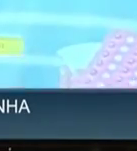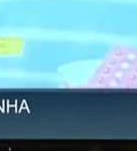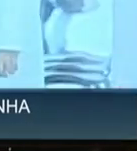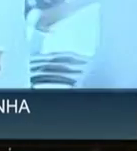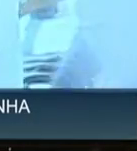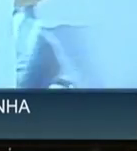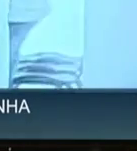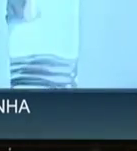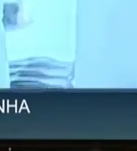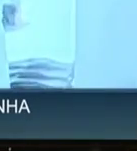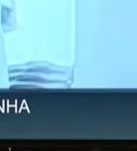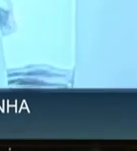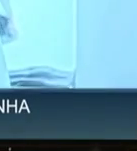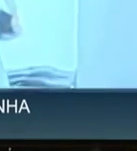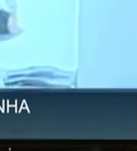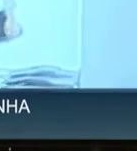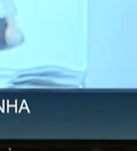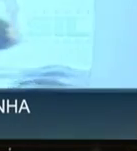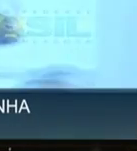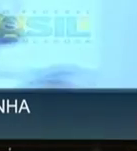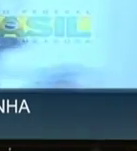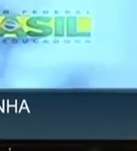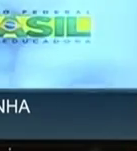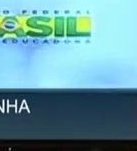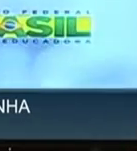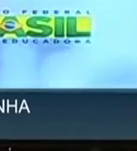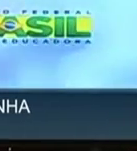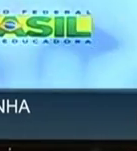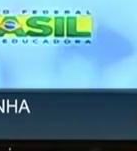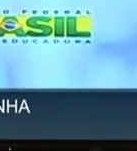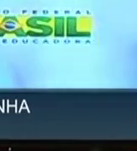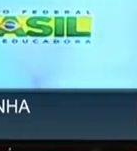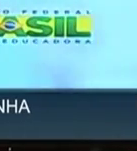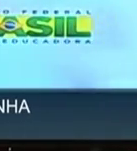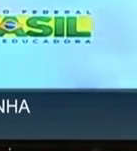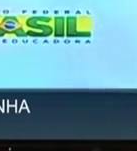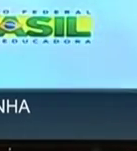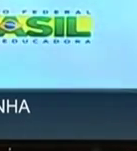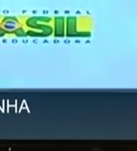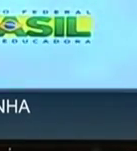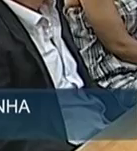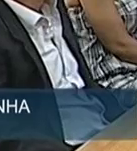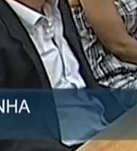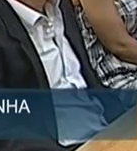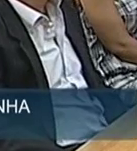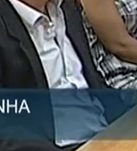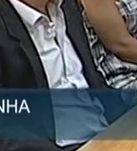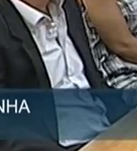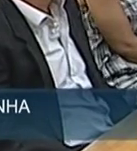tem cura. Hanseníase. Quanto antes você descobrir, mais cedo vai se curar.